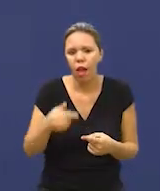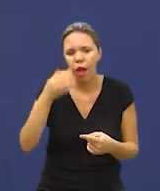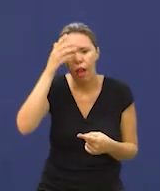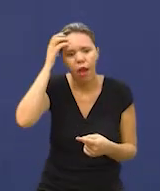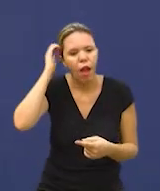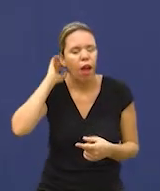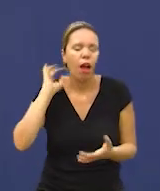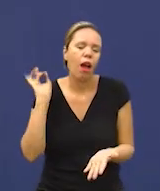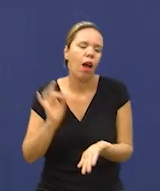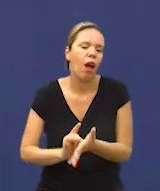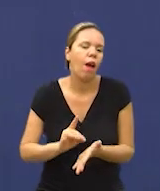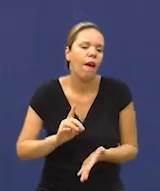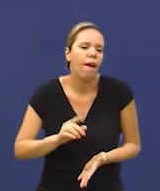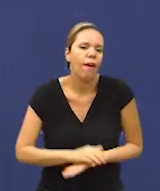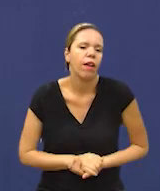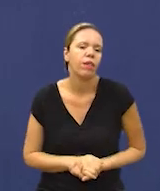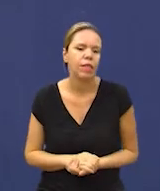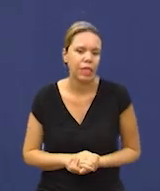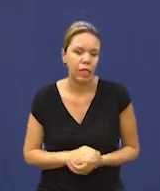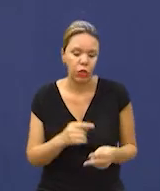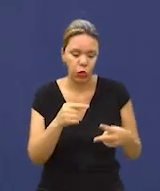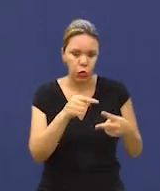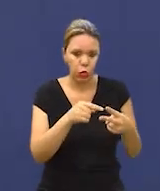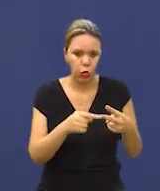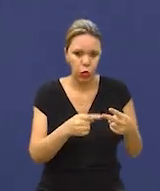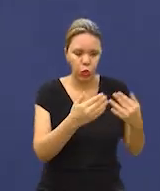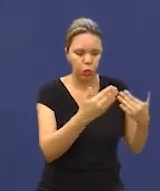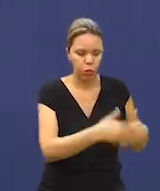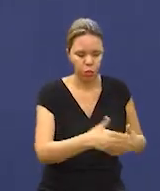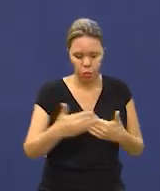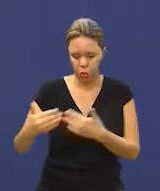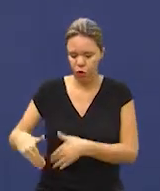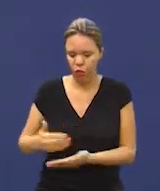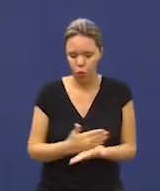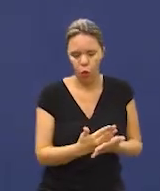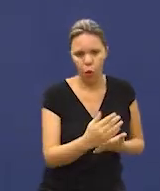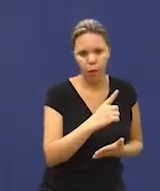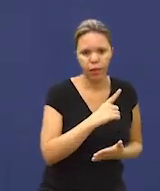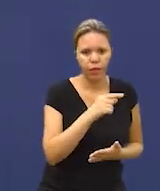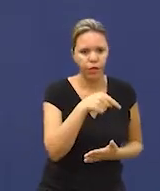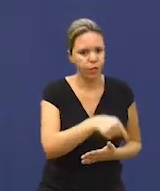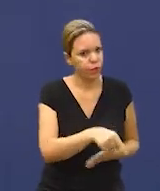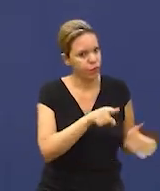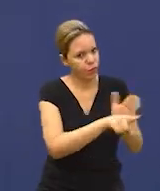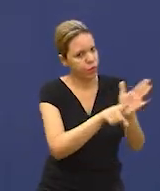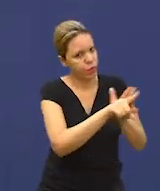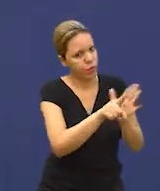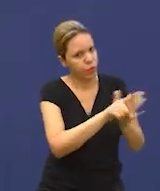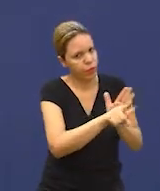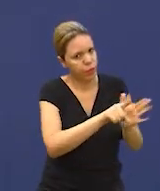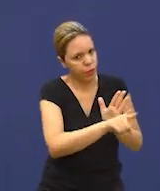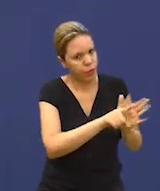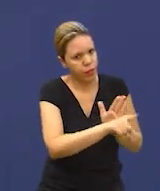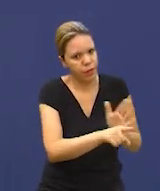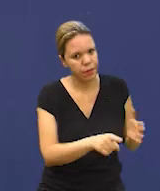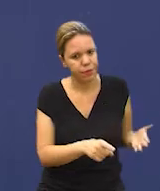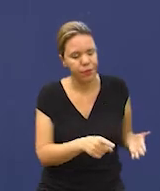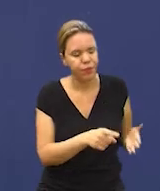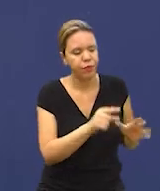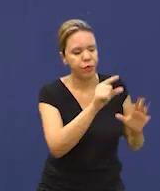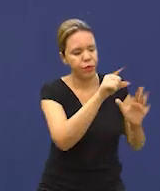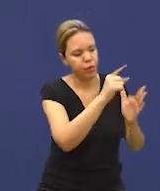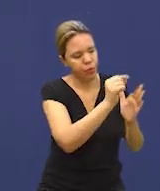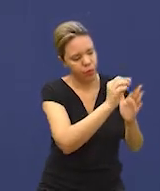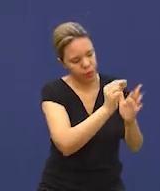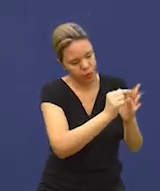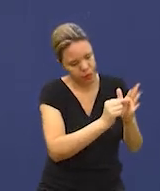ele realmente é um exame de 2 fases, né? Ele é um exame que começa, tem uma fase de perguntas de alternativas